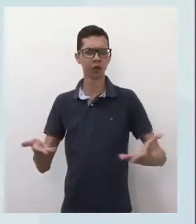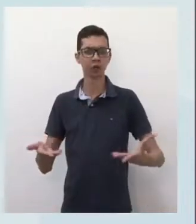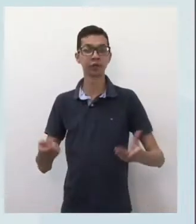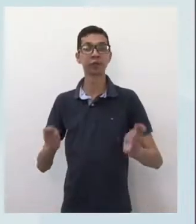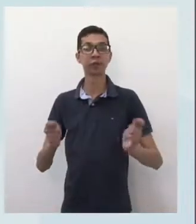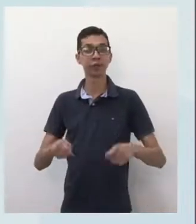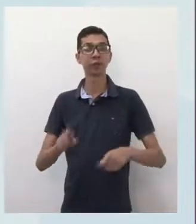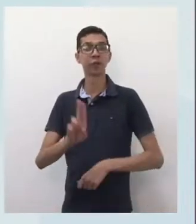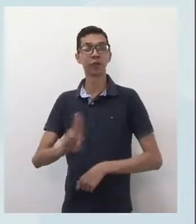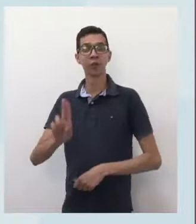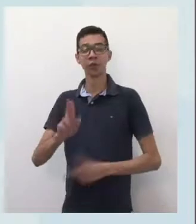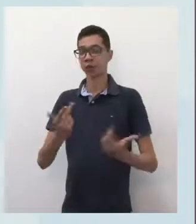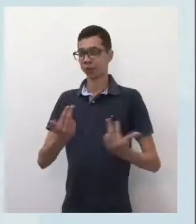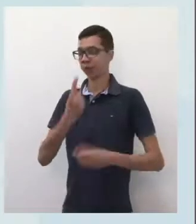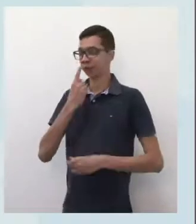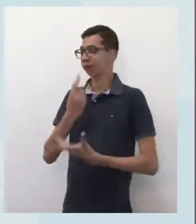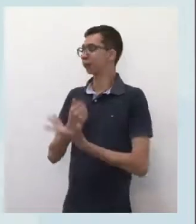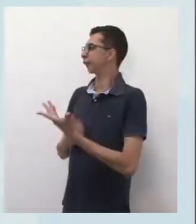como diz o Edjoel.